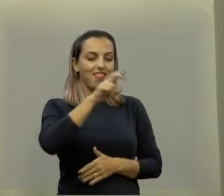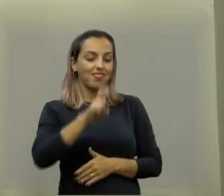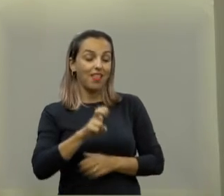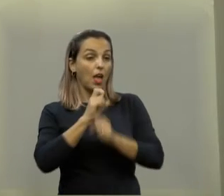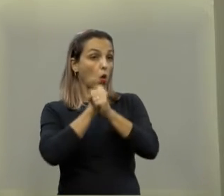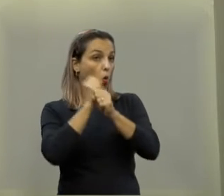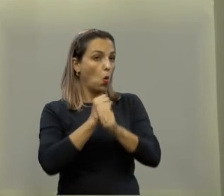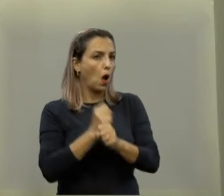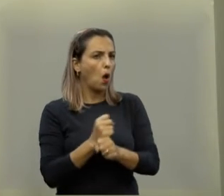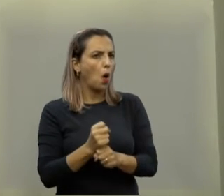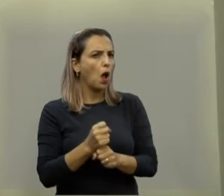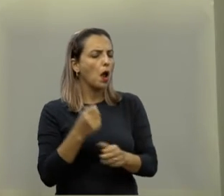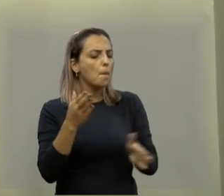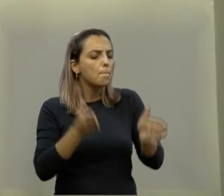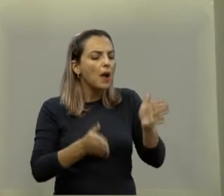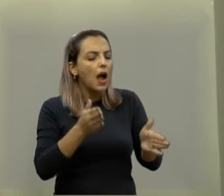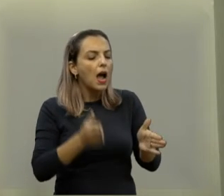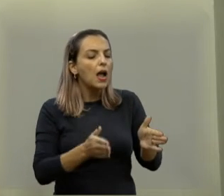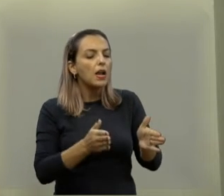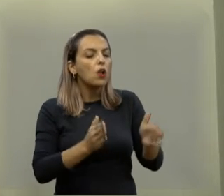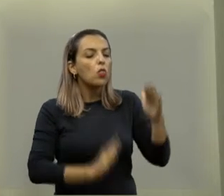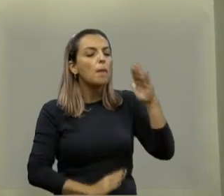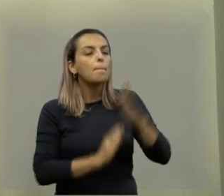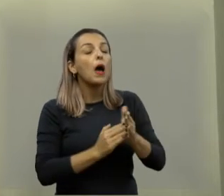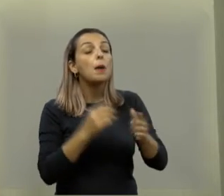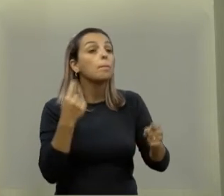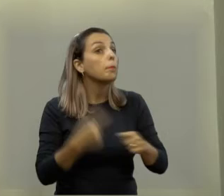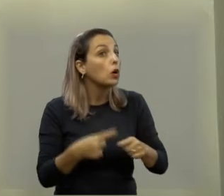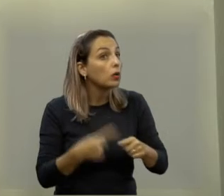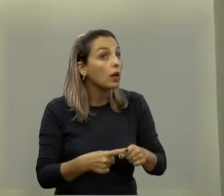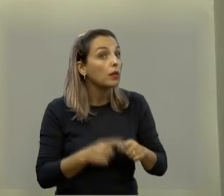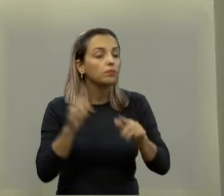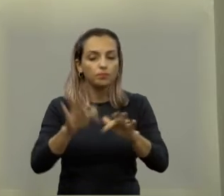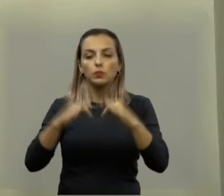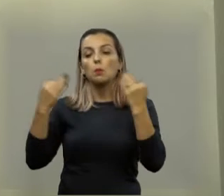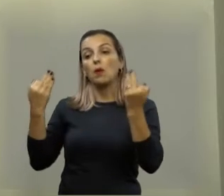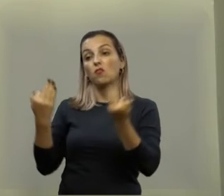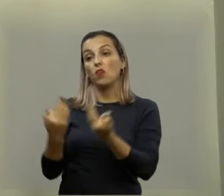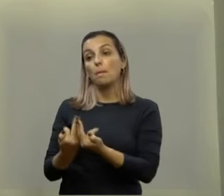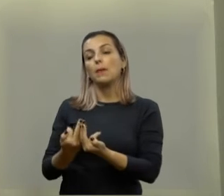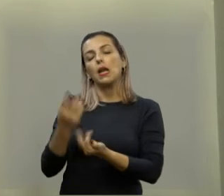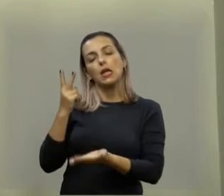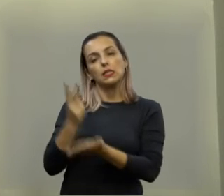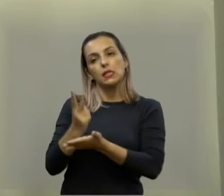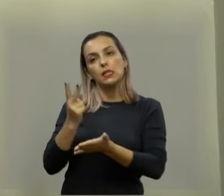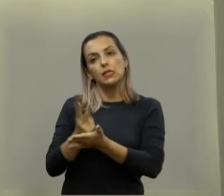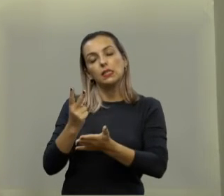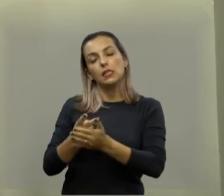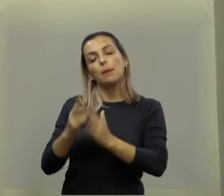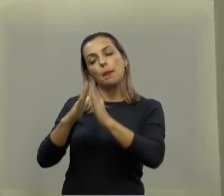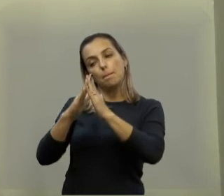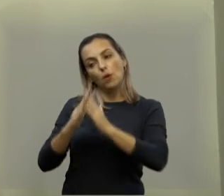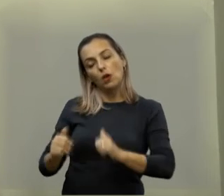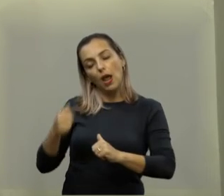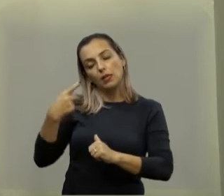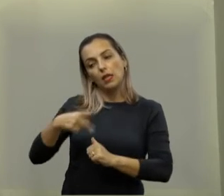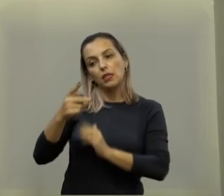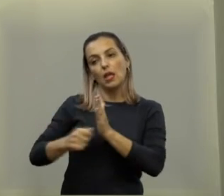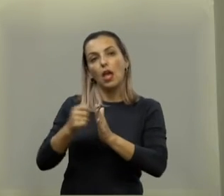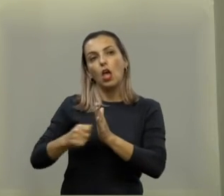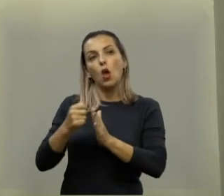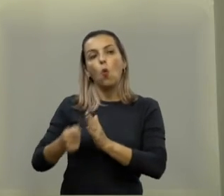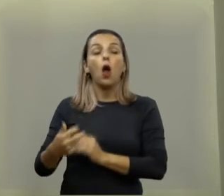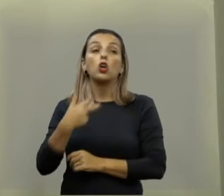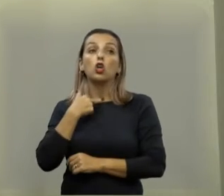Qual o motivo para esse prazo uma família que fincou raízes em Araraquara então não poderá ver o avô e netos